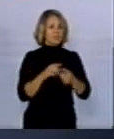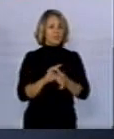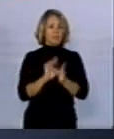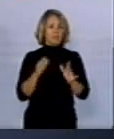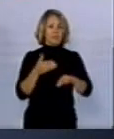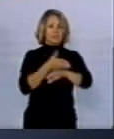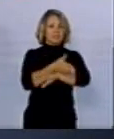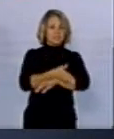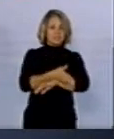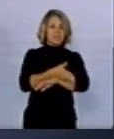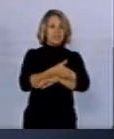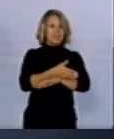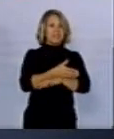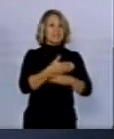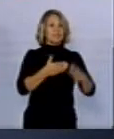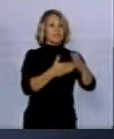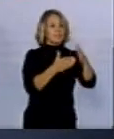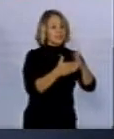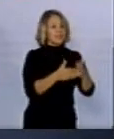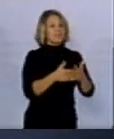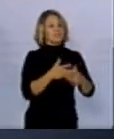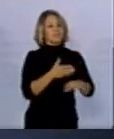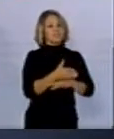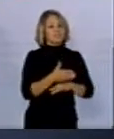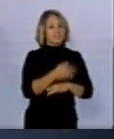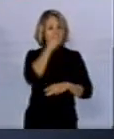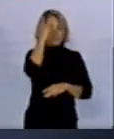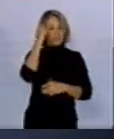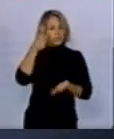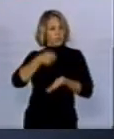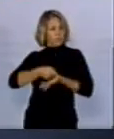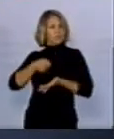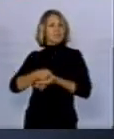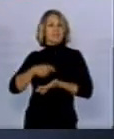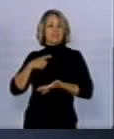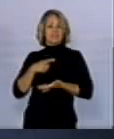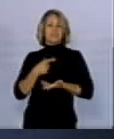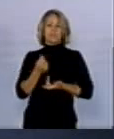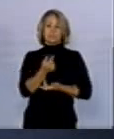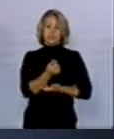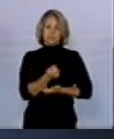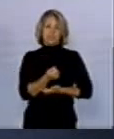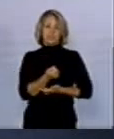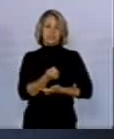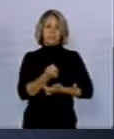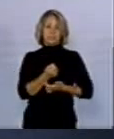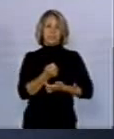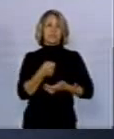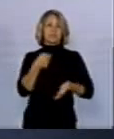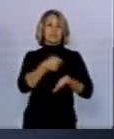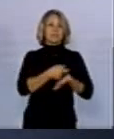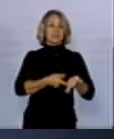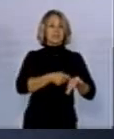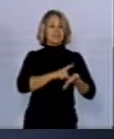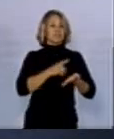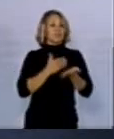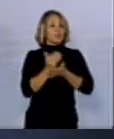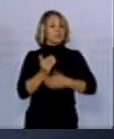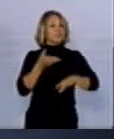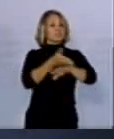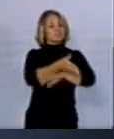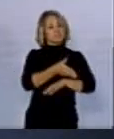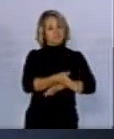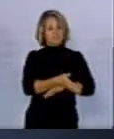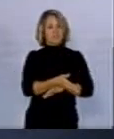barreira de entrada adicional, ou seja, o ente é obrigado a ter um dispêndio inicial elevado simplesmente para ingressar no